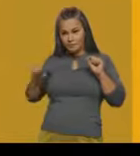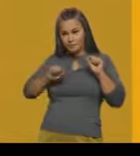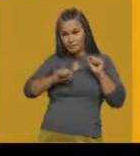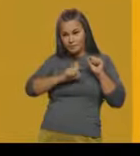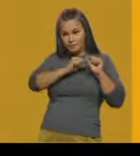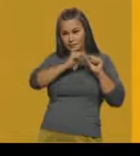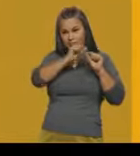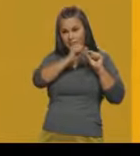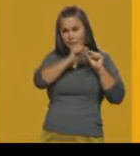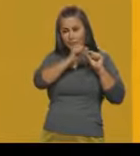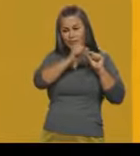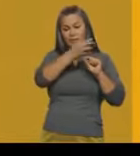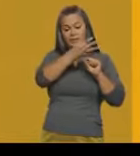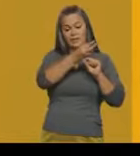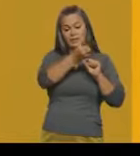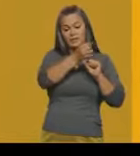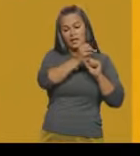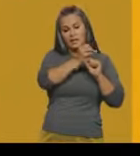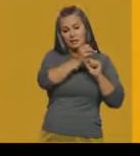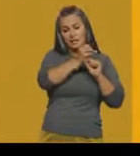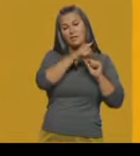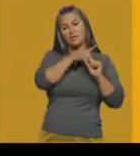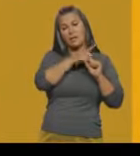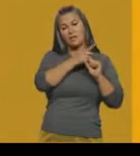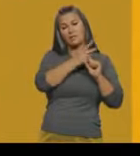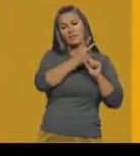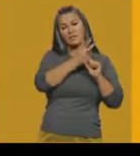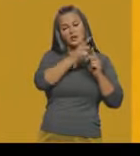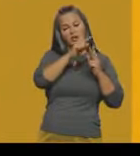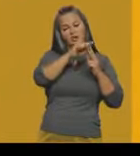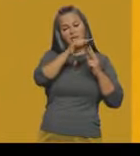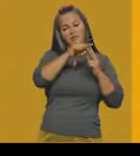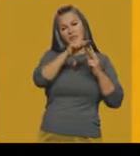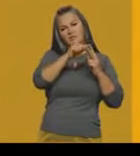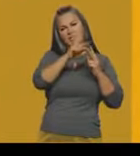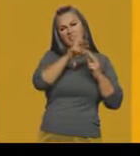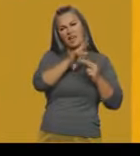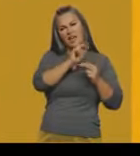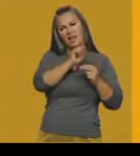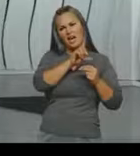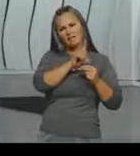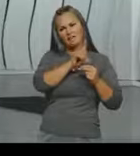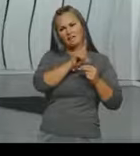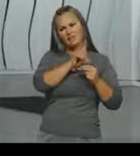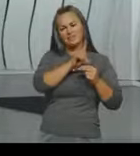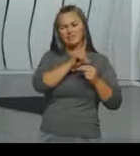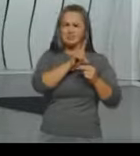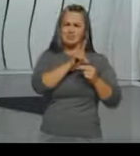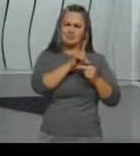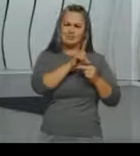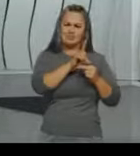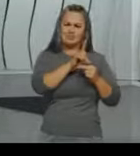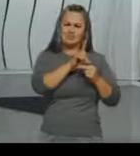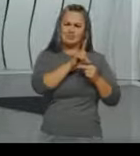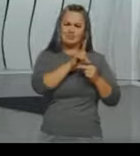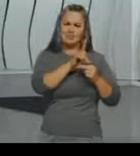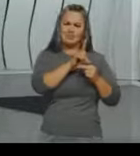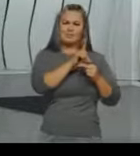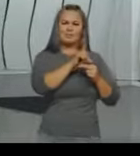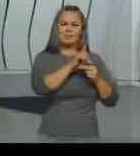E quando eu tiver 360, 2π radianos. Só que é o problema, isso vai de cada um. Eu